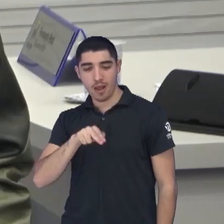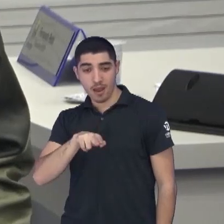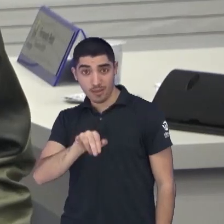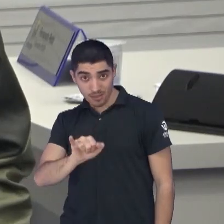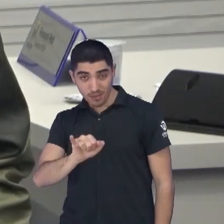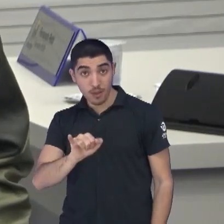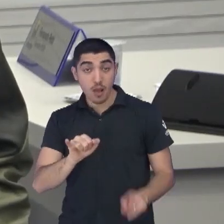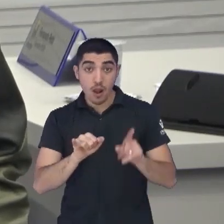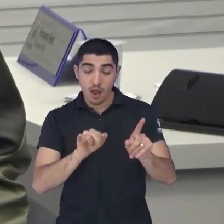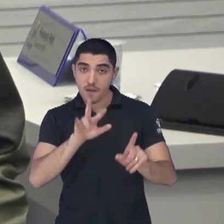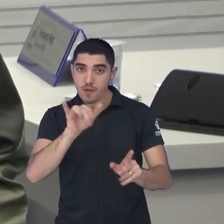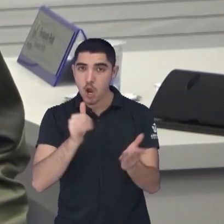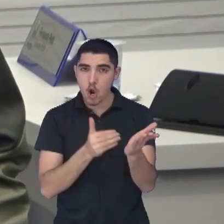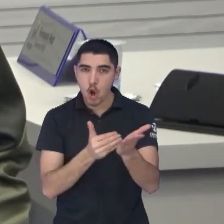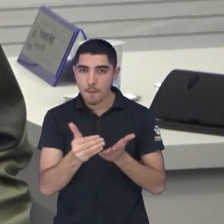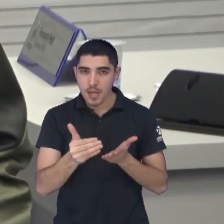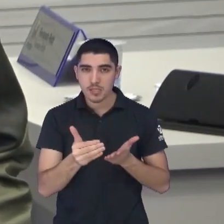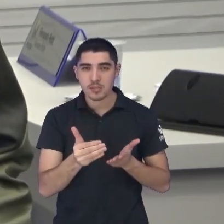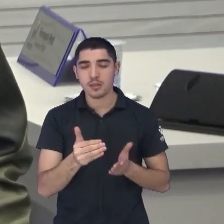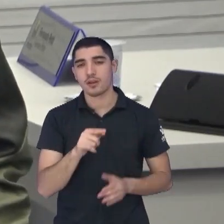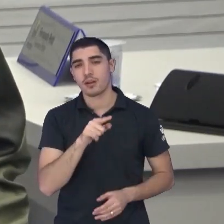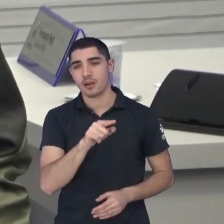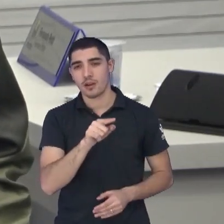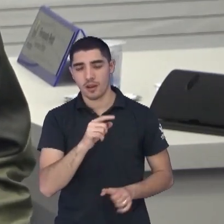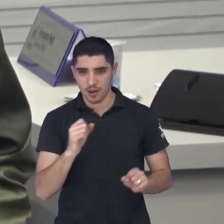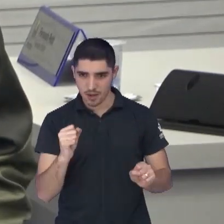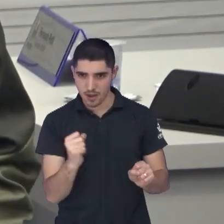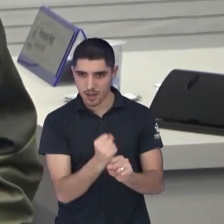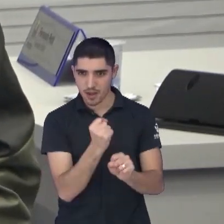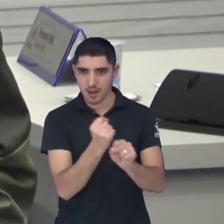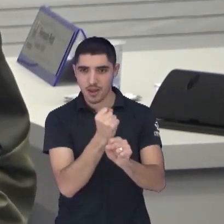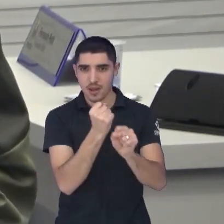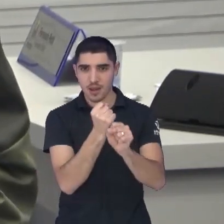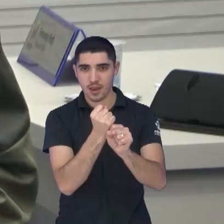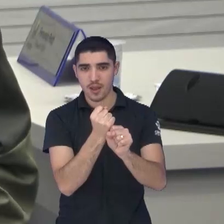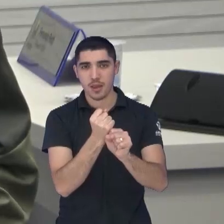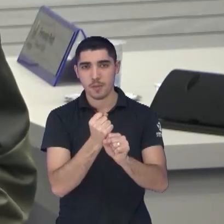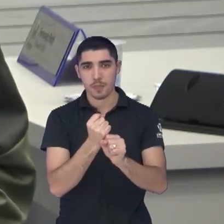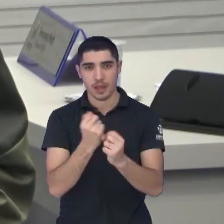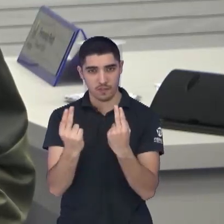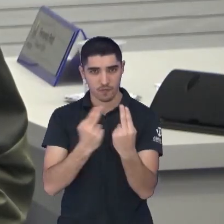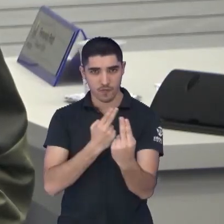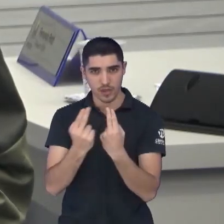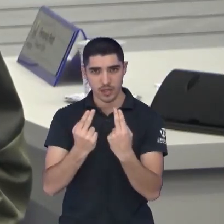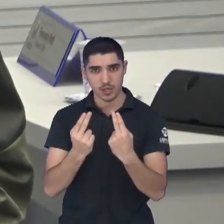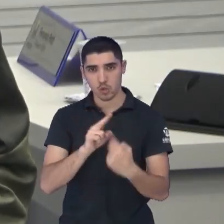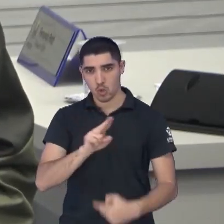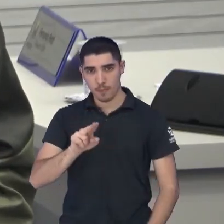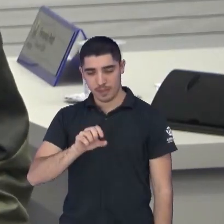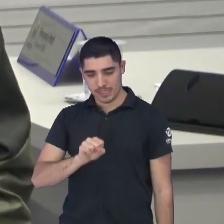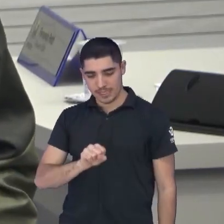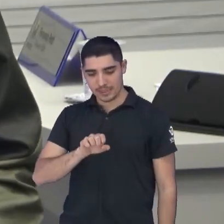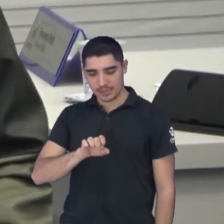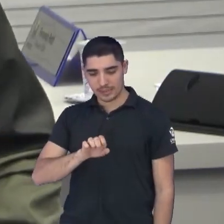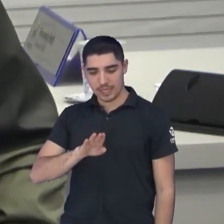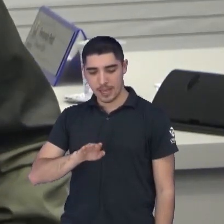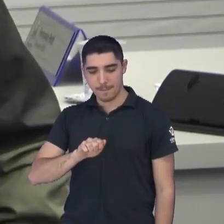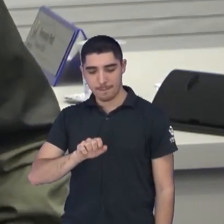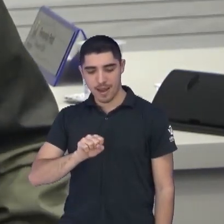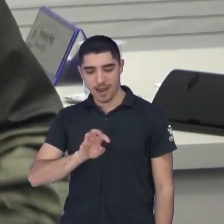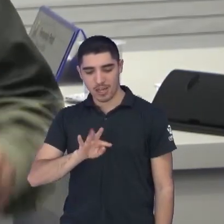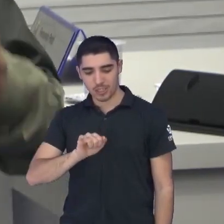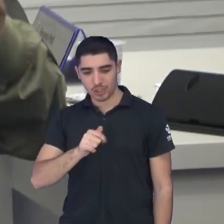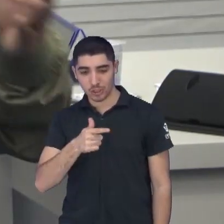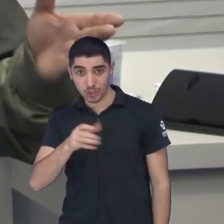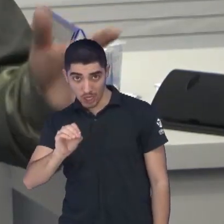instalada a duplicação da Avenida Sebastião Gualberto. Ontem, por exemplo,